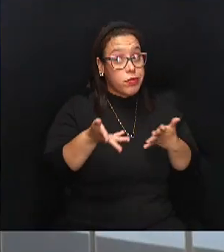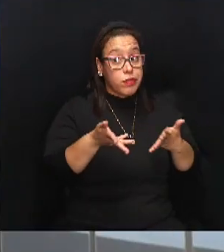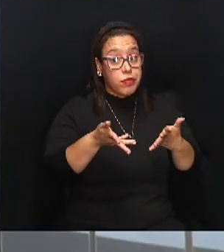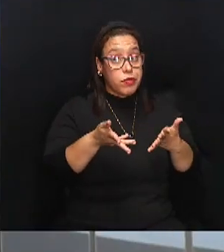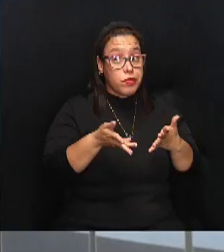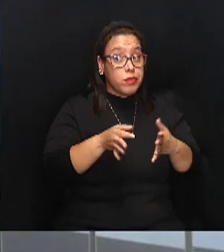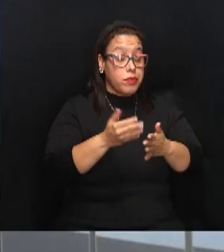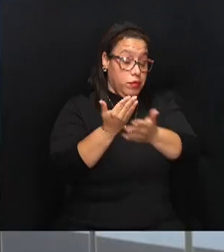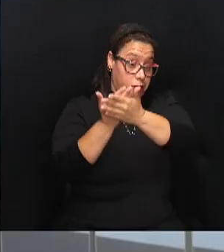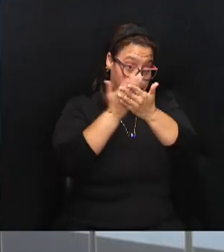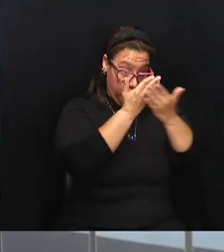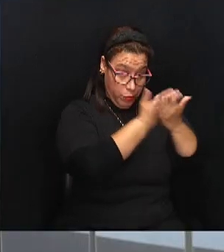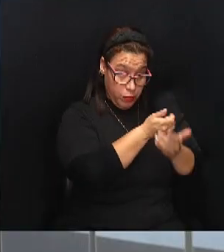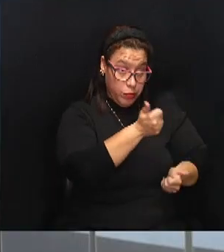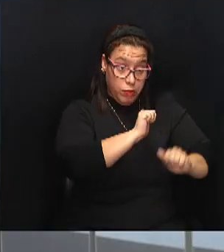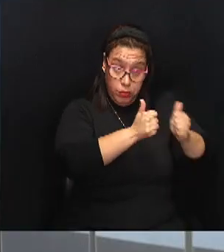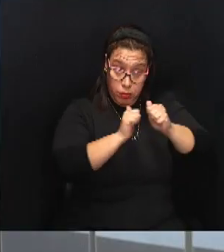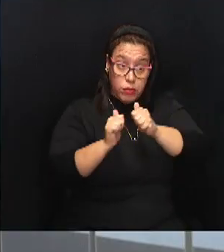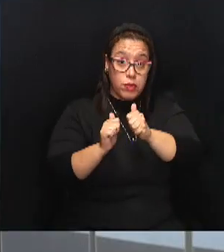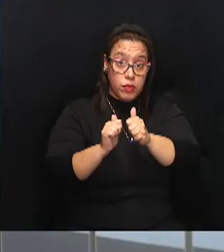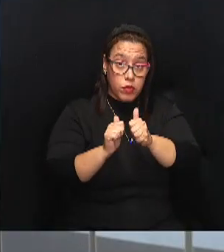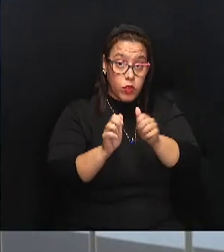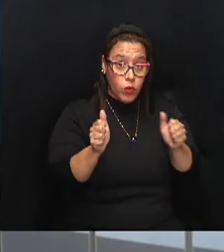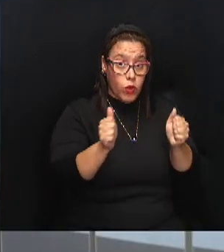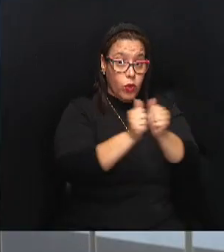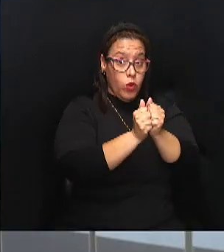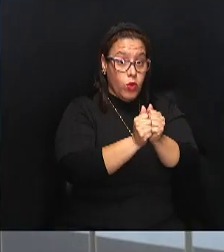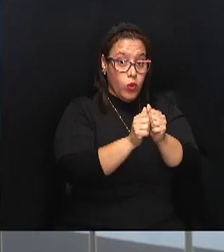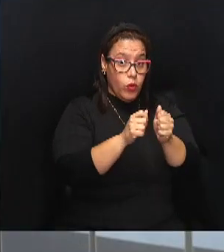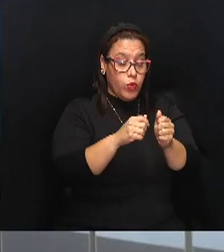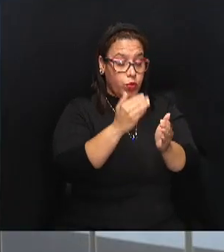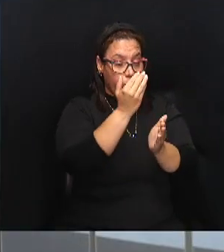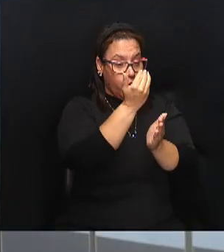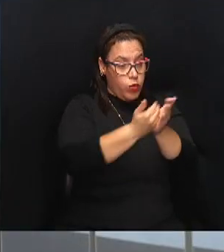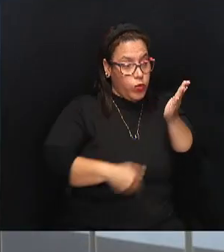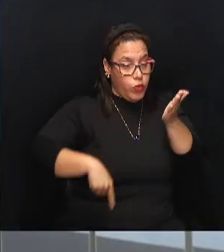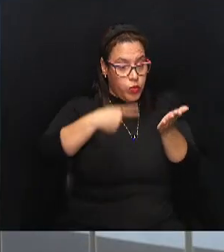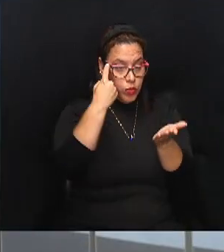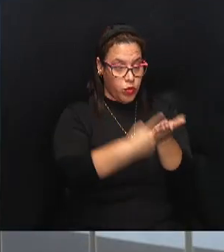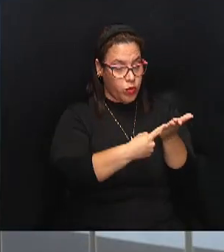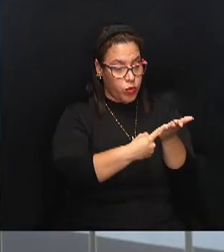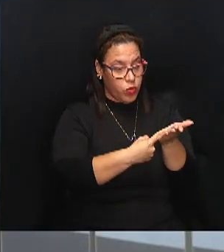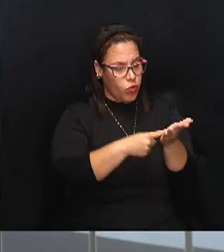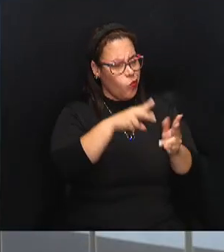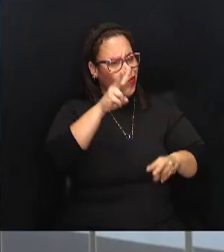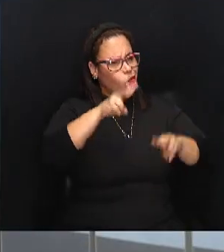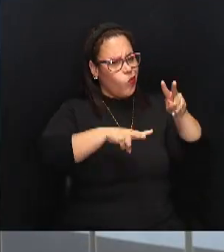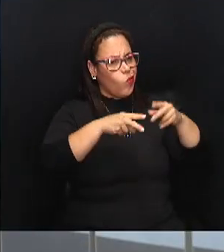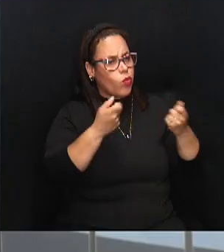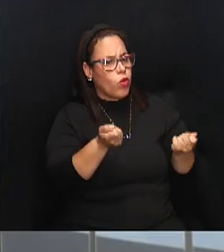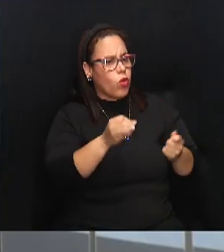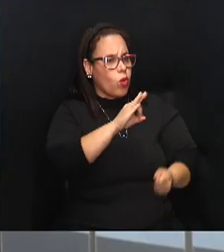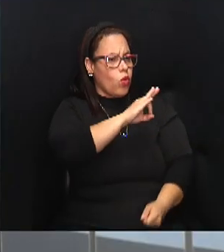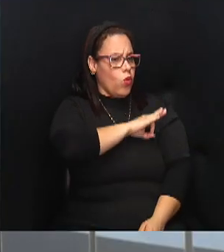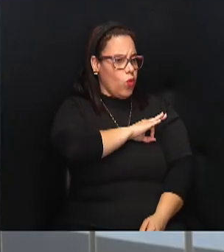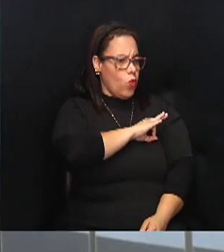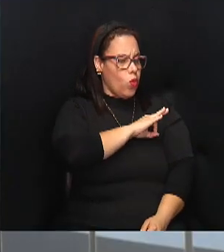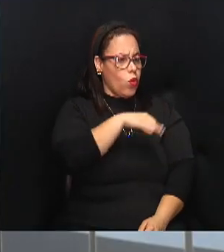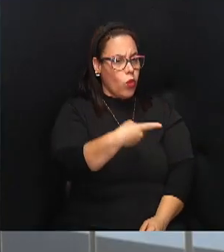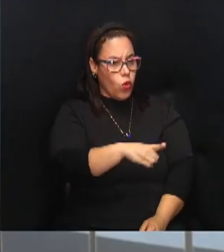plano de estudo, né, que é feito, né, junto com o convênio, um plano de trabalho, e vai ser verificado que vai ser delegada para a Polícia